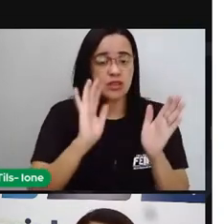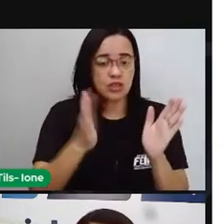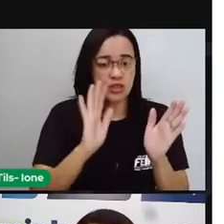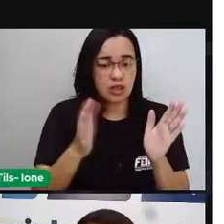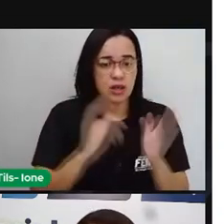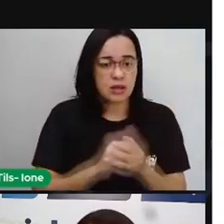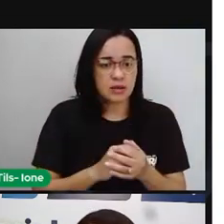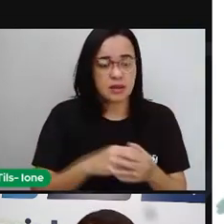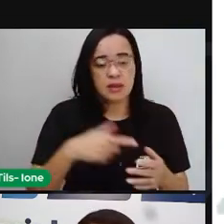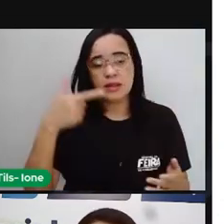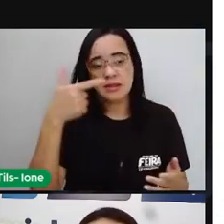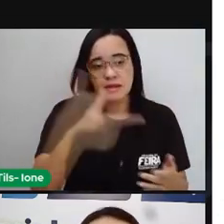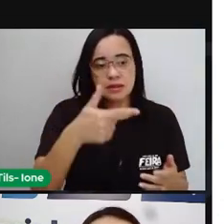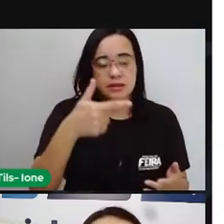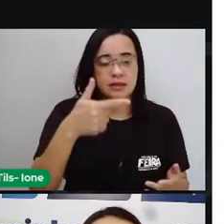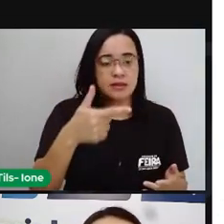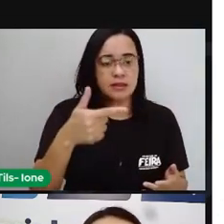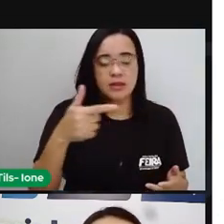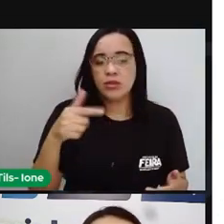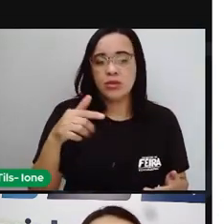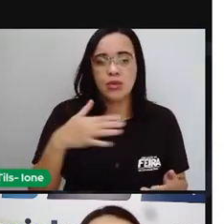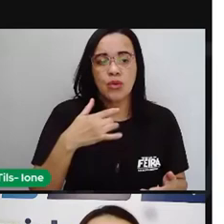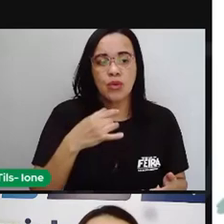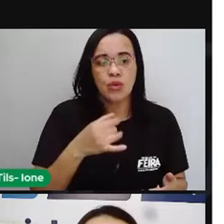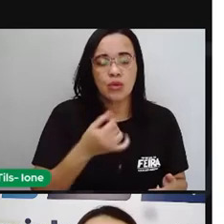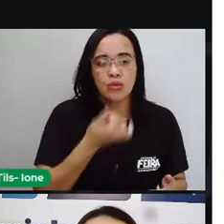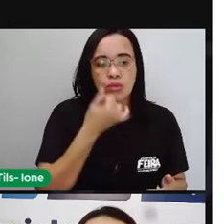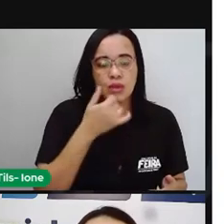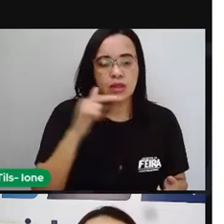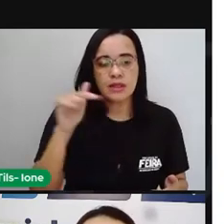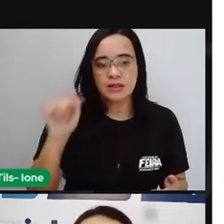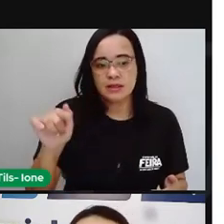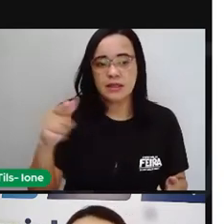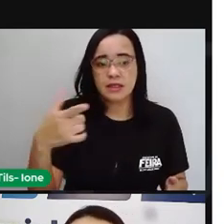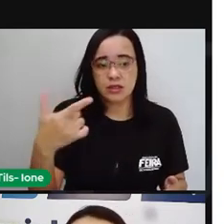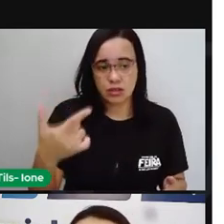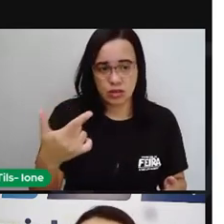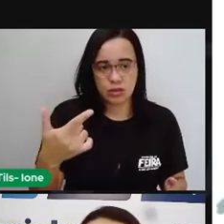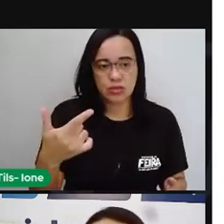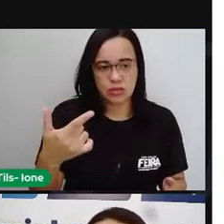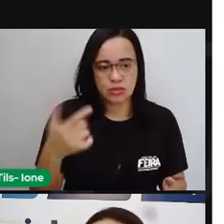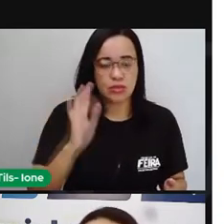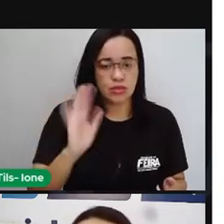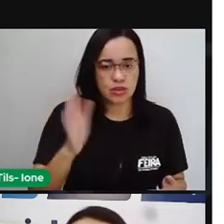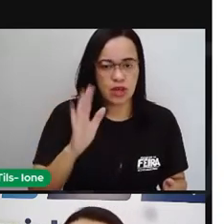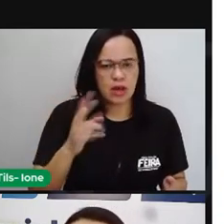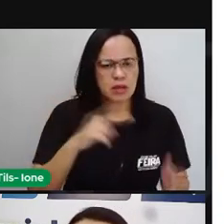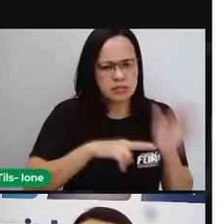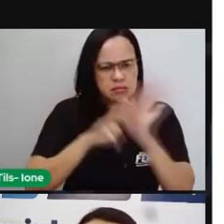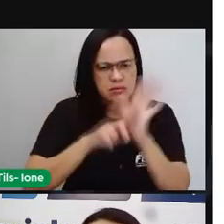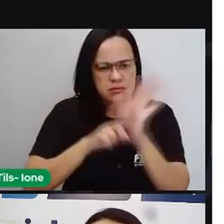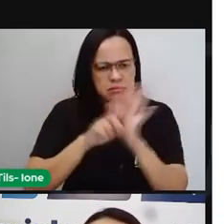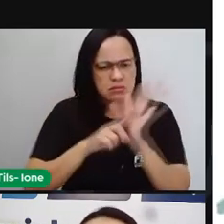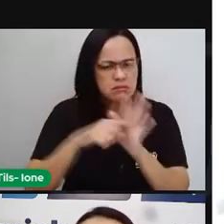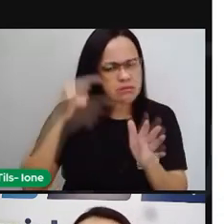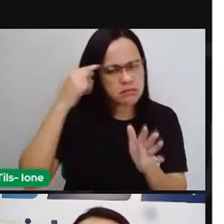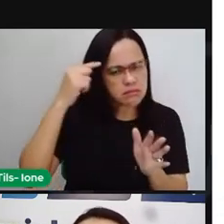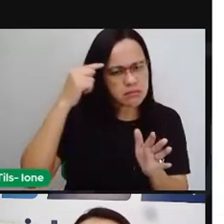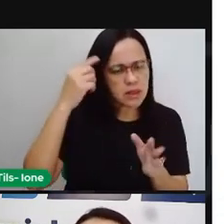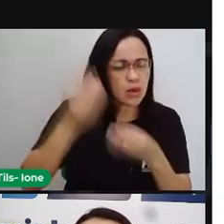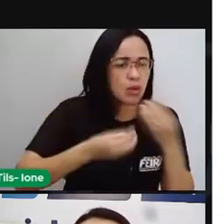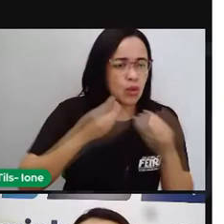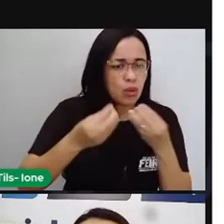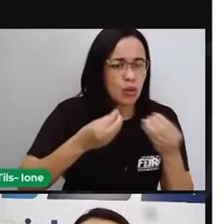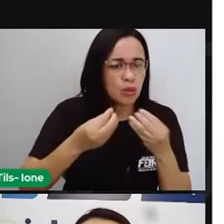72. Então, novamente a gente volta pra fazer a análise, né? O pensamento e